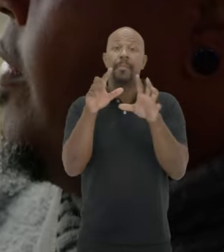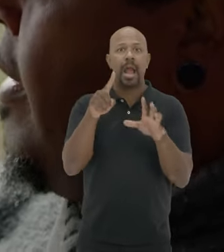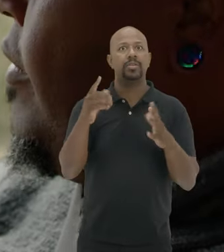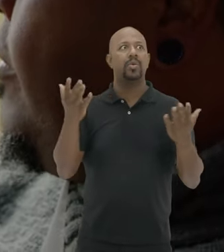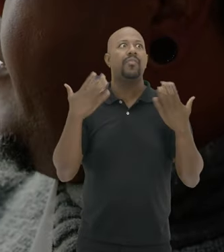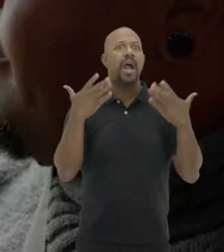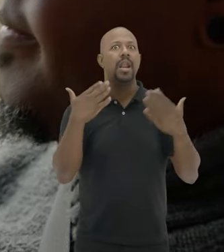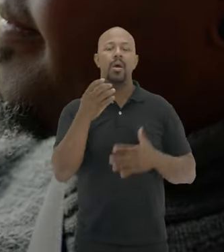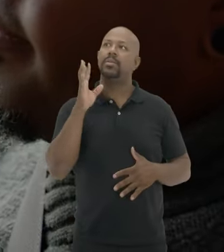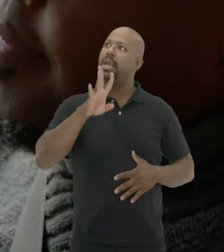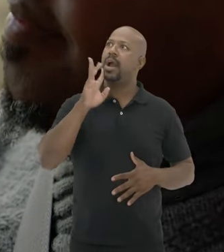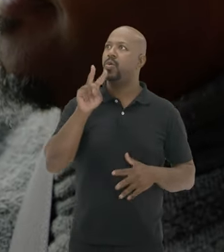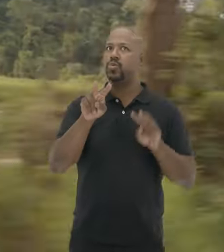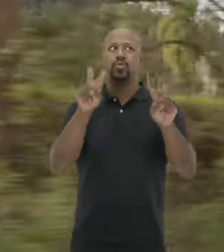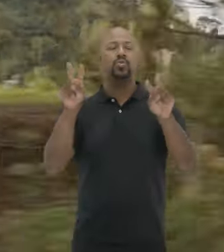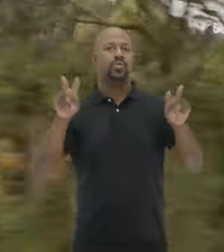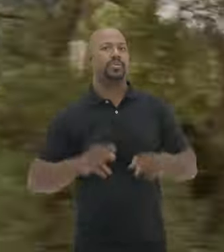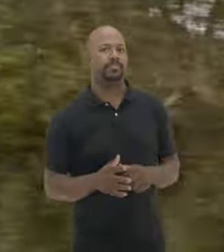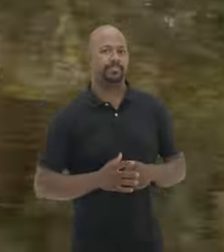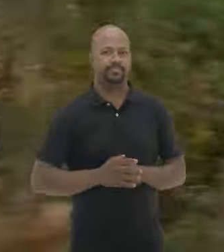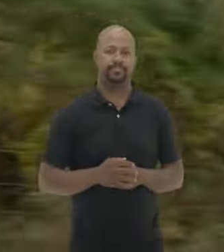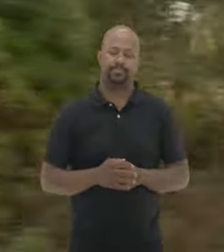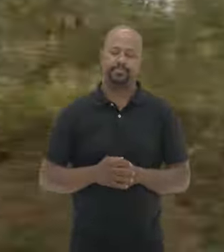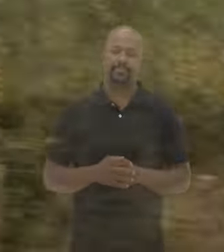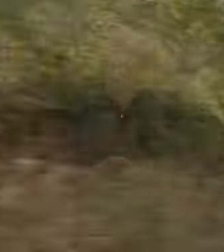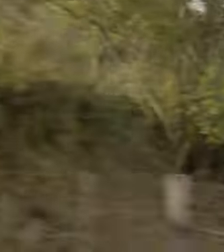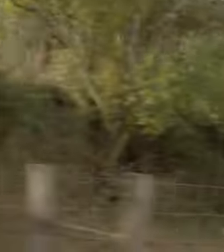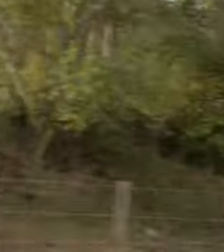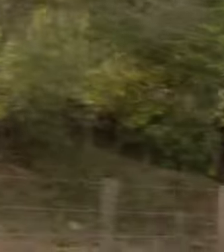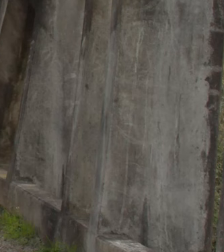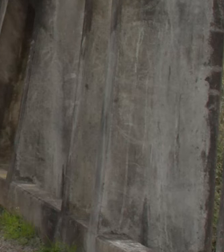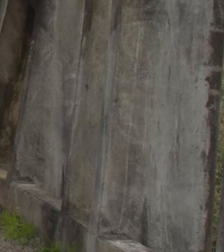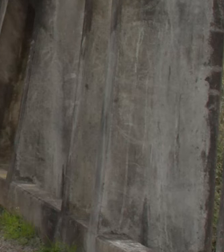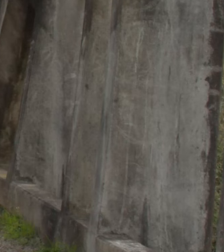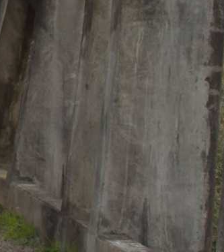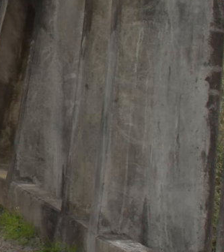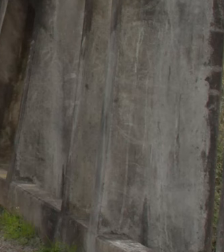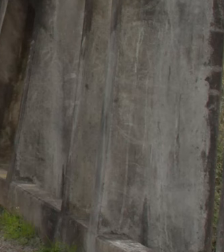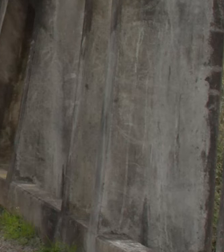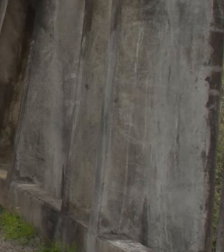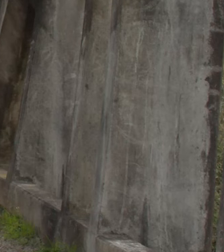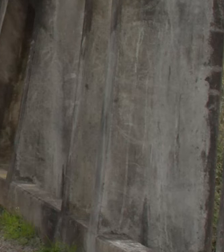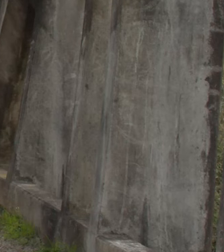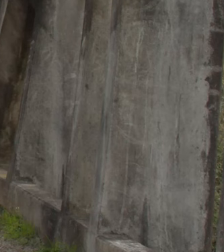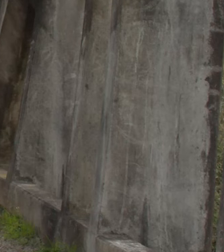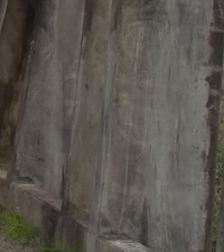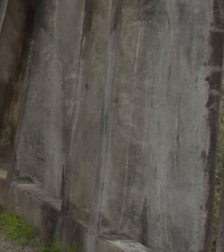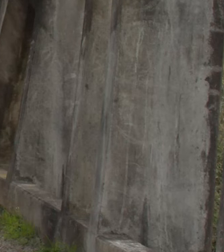verão deve ser muito legal paisagem Rural do ponto de vista do carro em movimento eles chegam em uma ponte Ferroviária